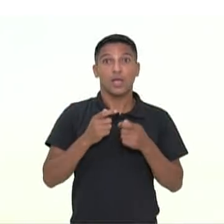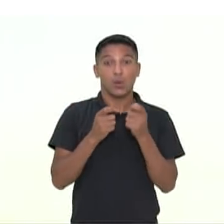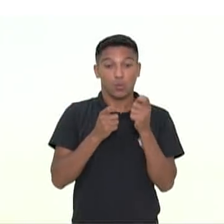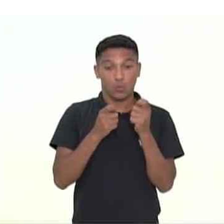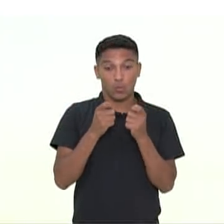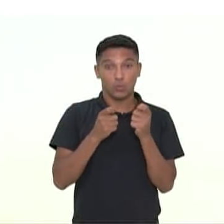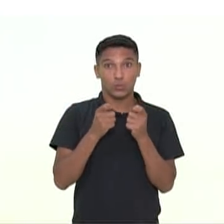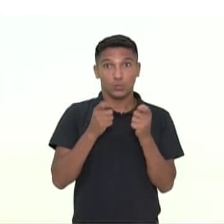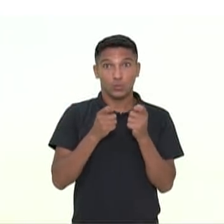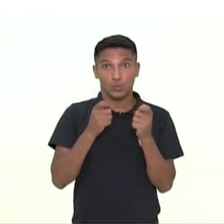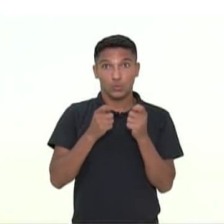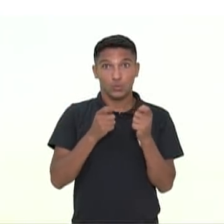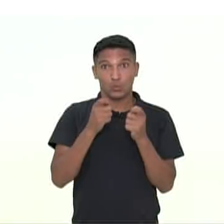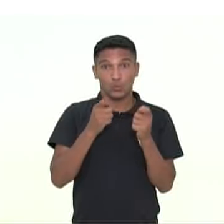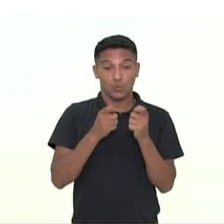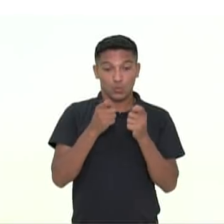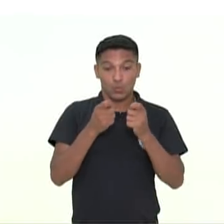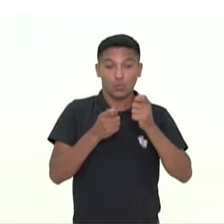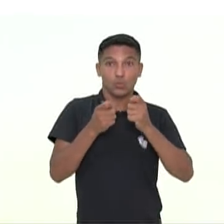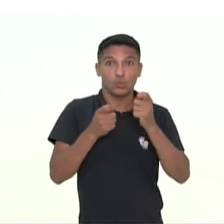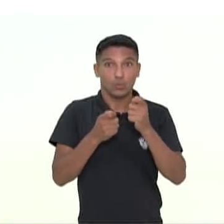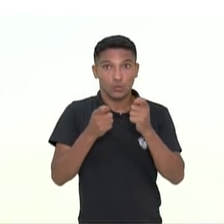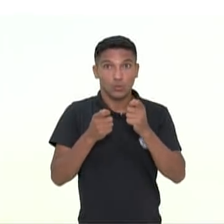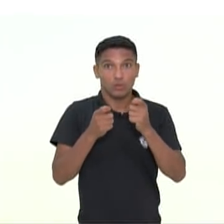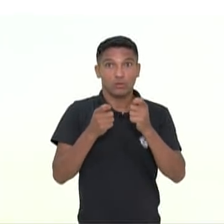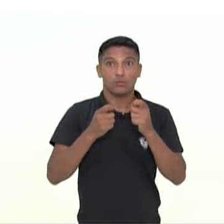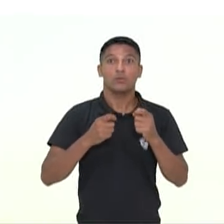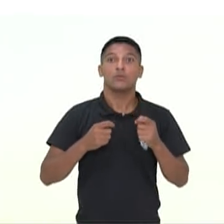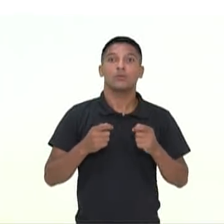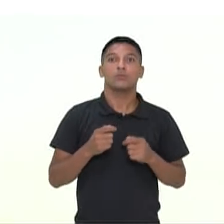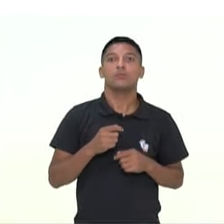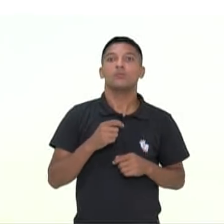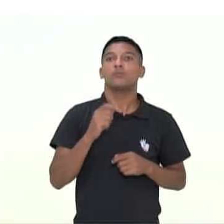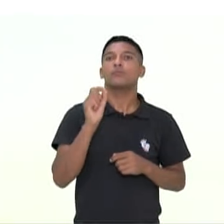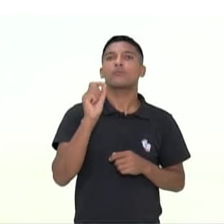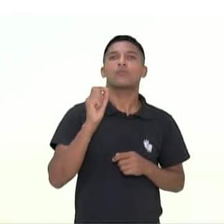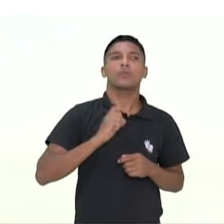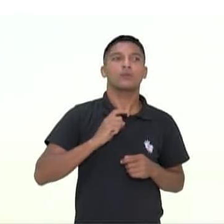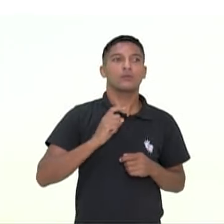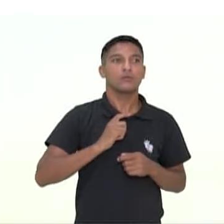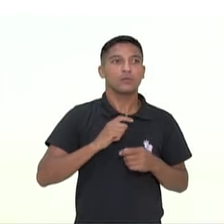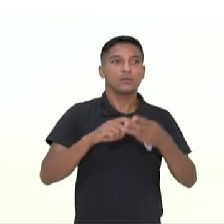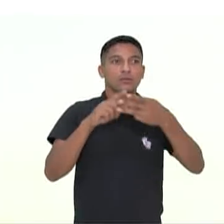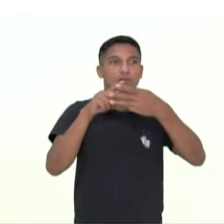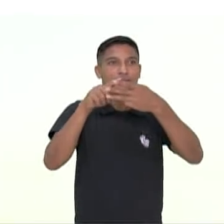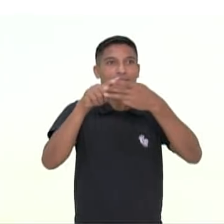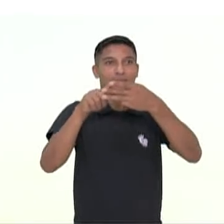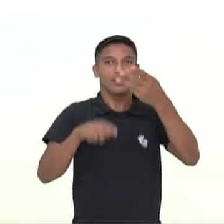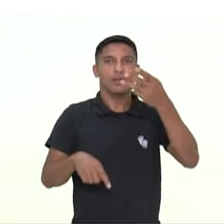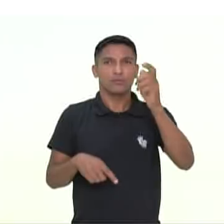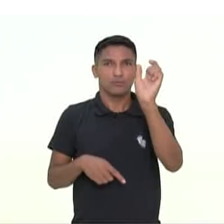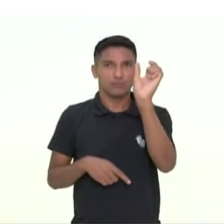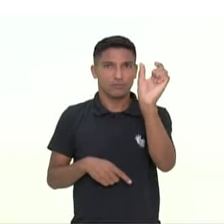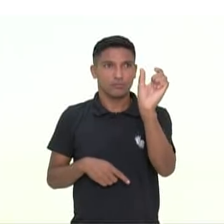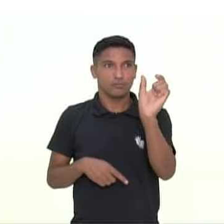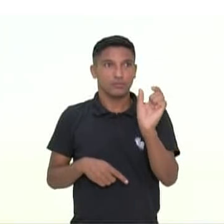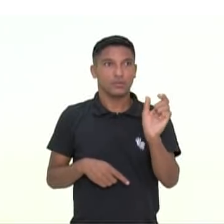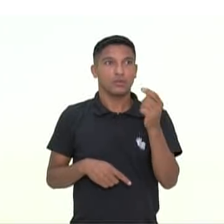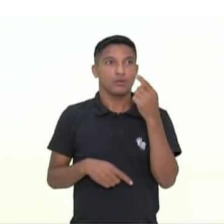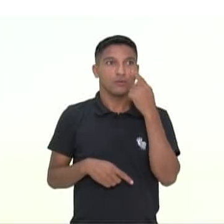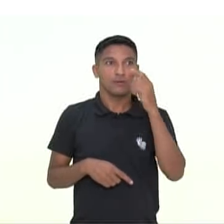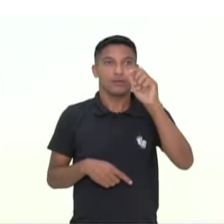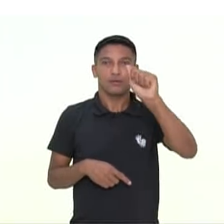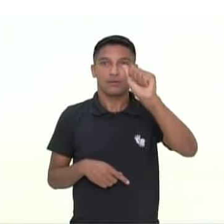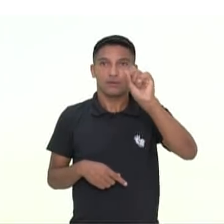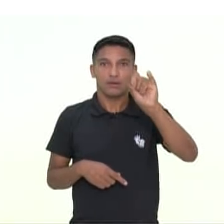da harmonização das energias. O termo é composto por 3 caracteres kanji. O primeiro é o